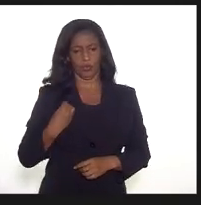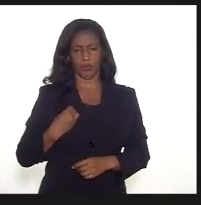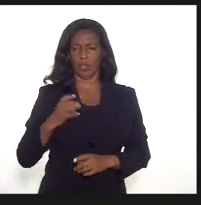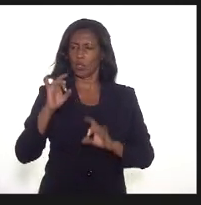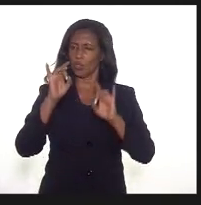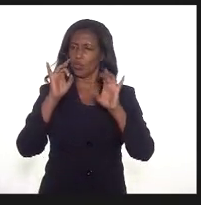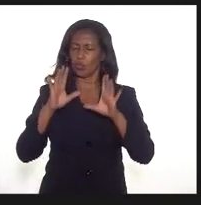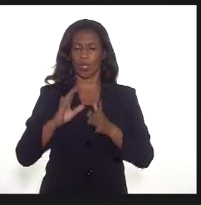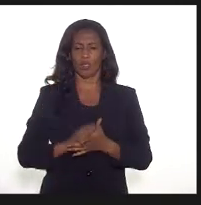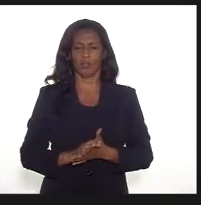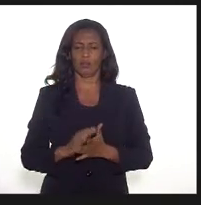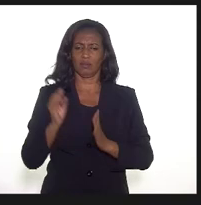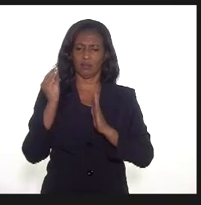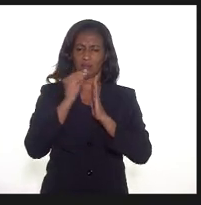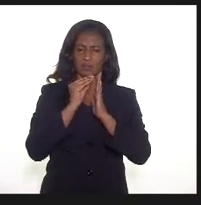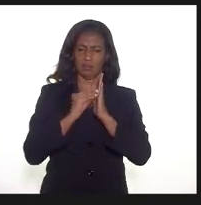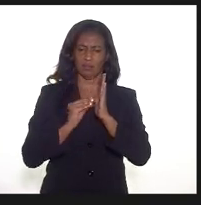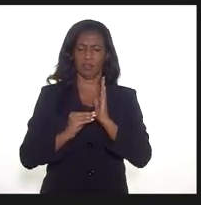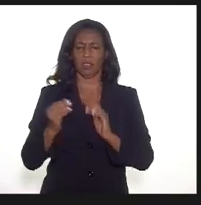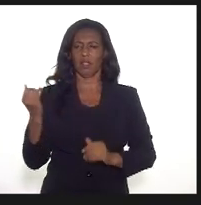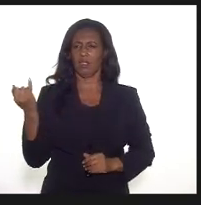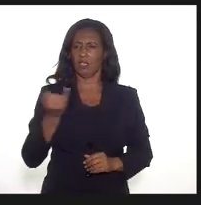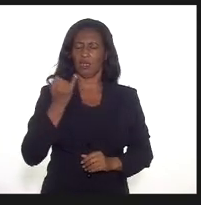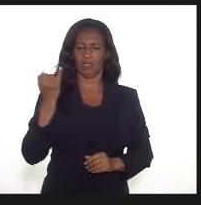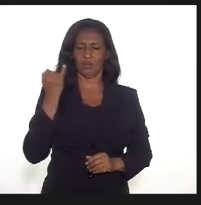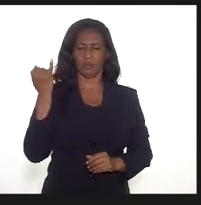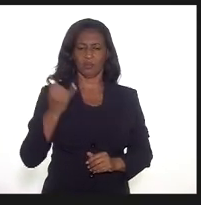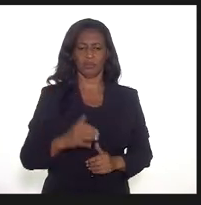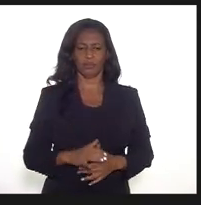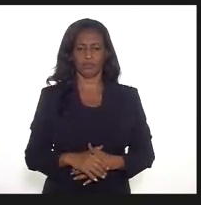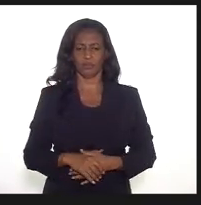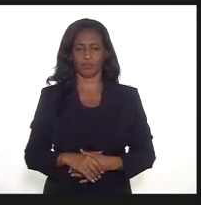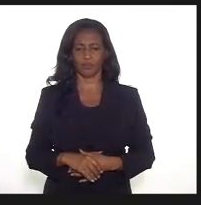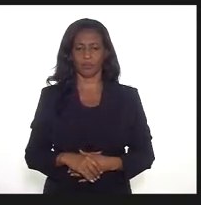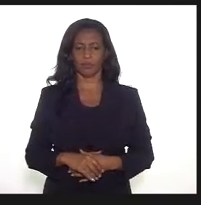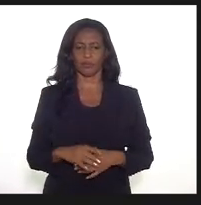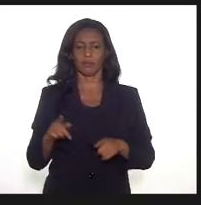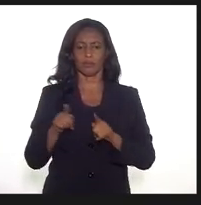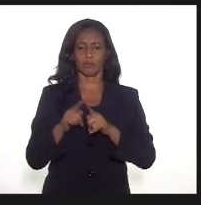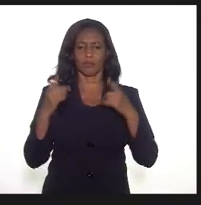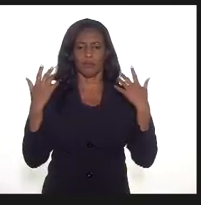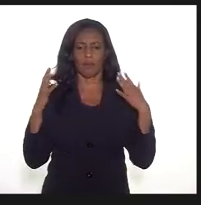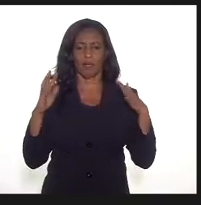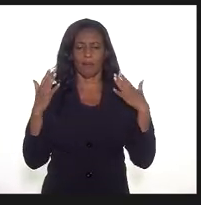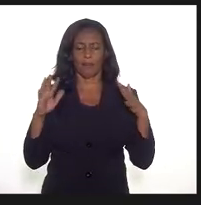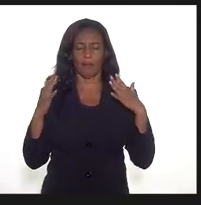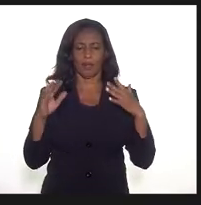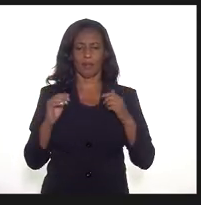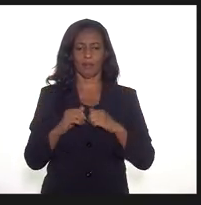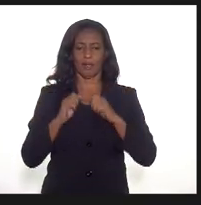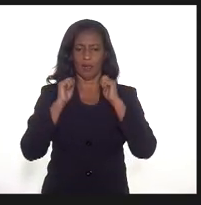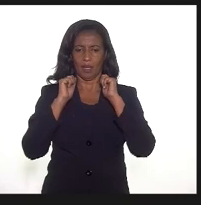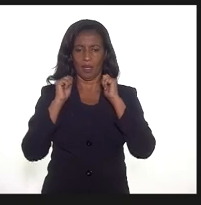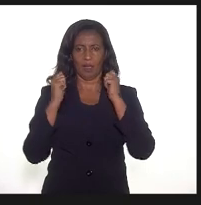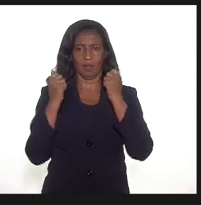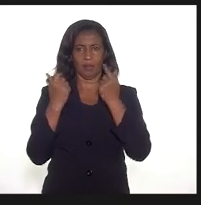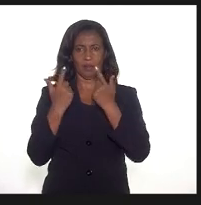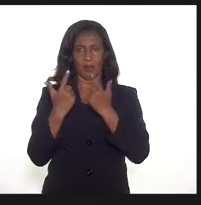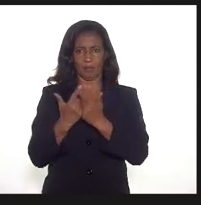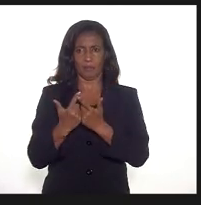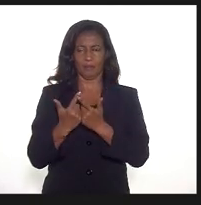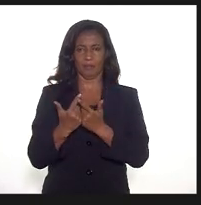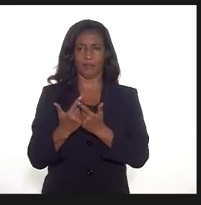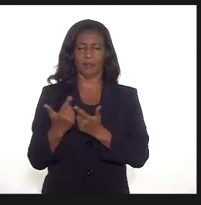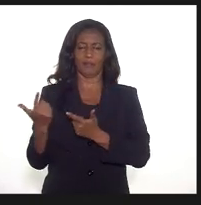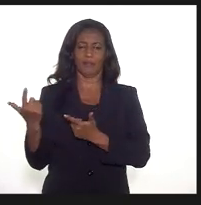só fazer esse registro que é importante, presidente, e mais uma vez, parabenizar aí a Assembleia Legislativa, a sua gestão,